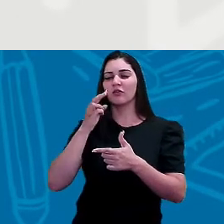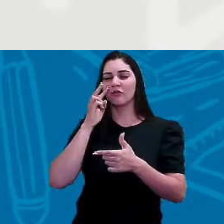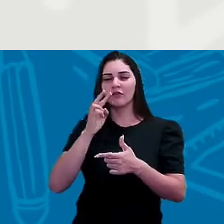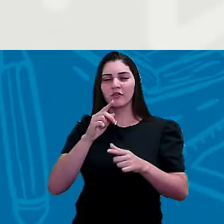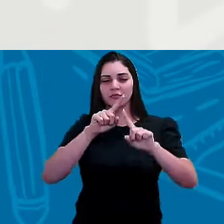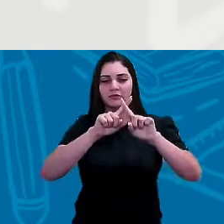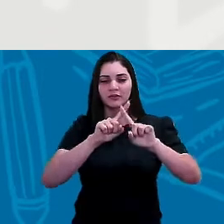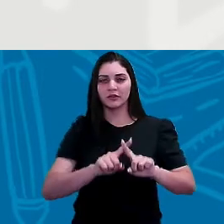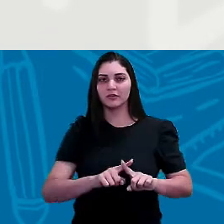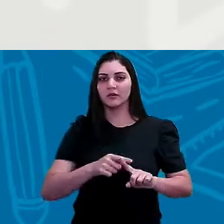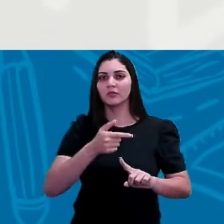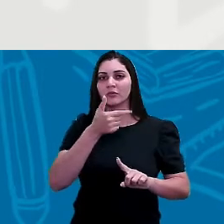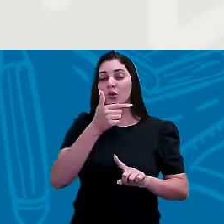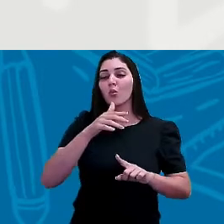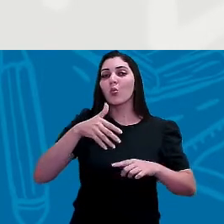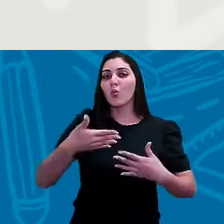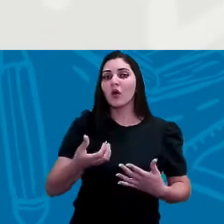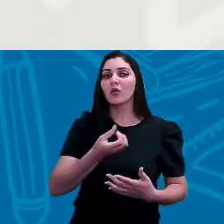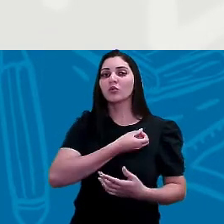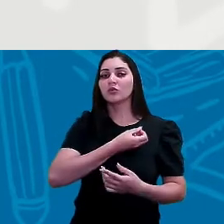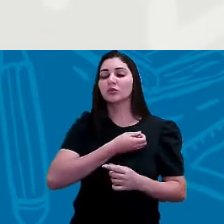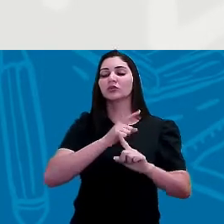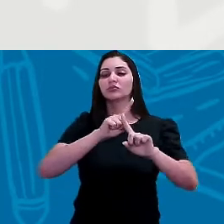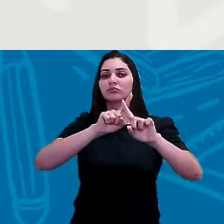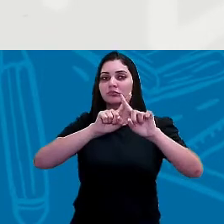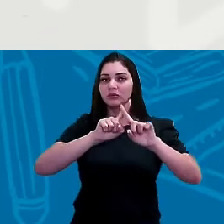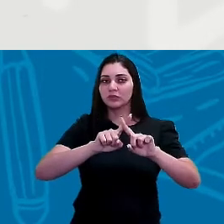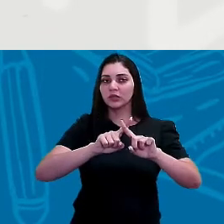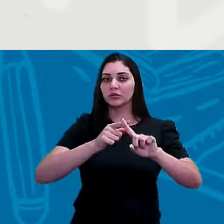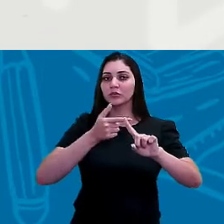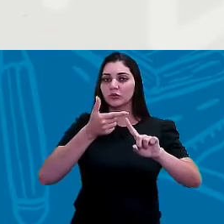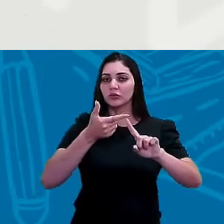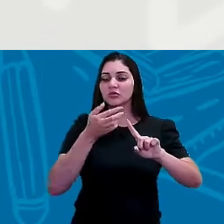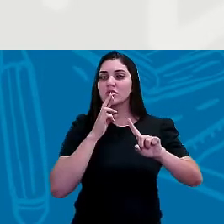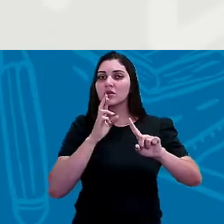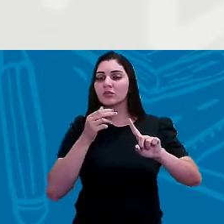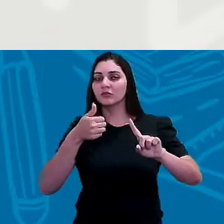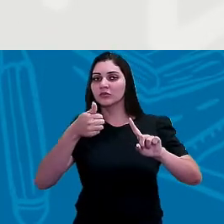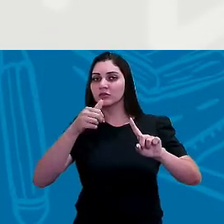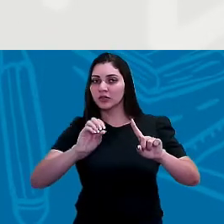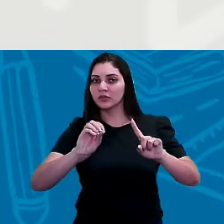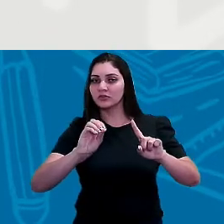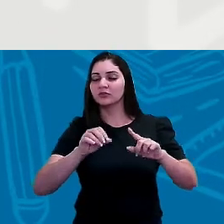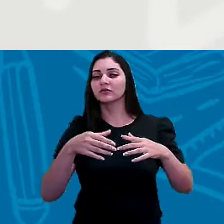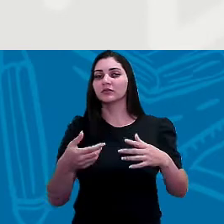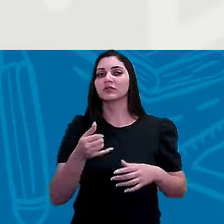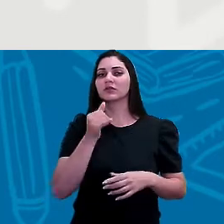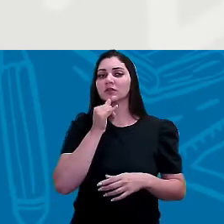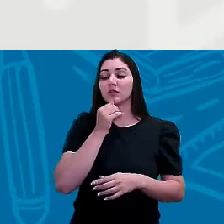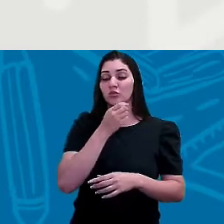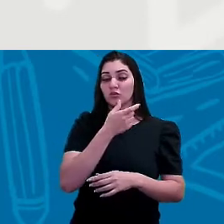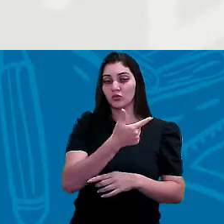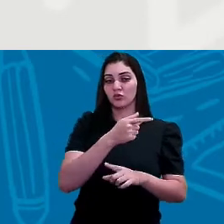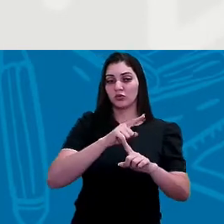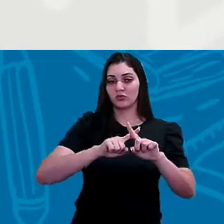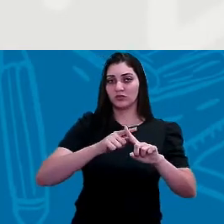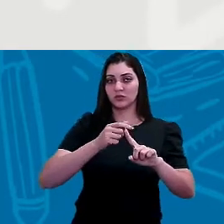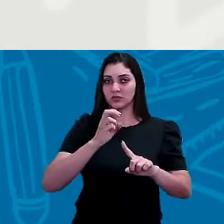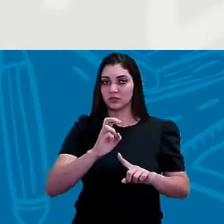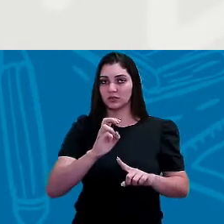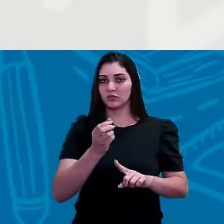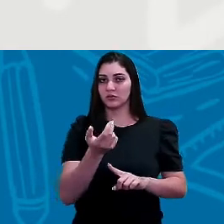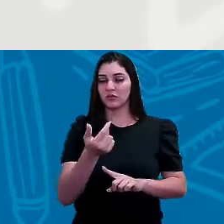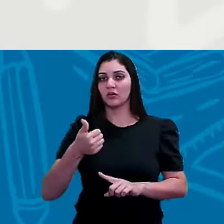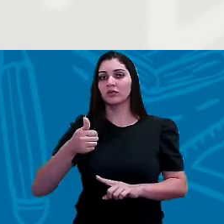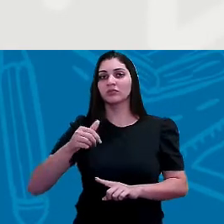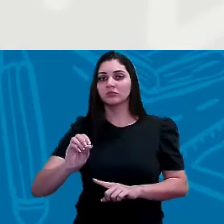qual é o número que multiplicado por 2 vai dar 10, né? Então, a gente sabe que 2 vezes 5, 10,